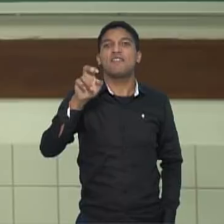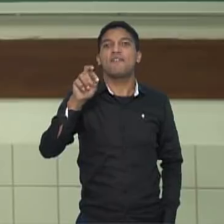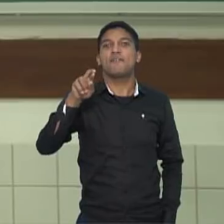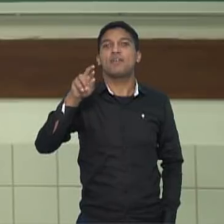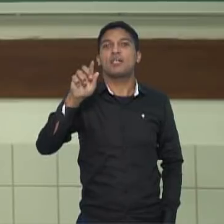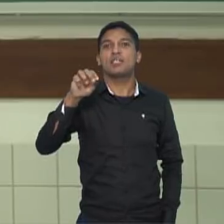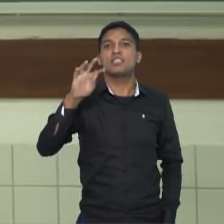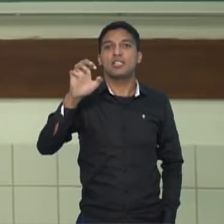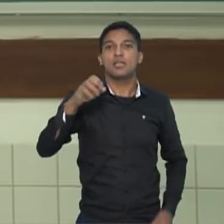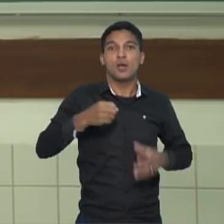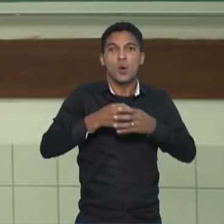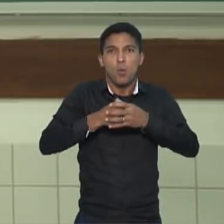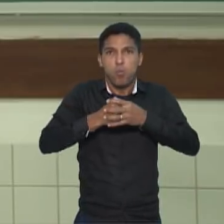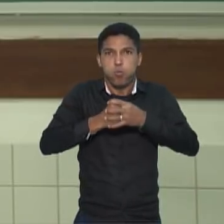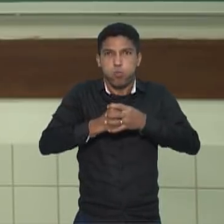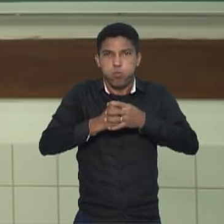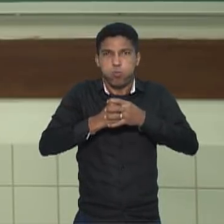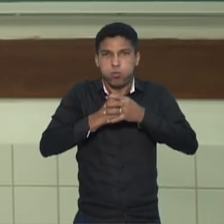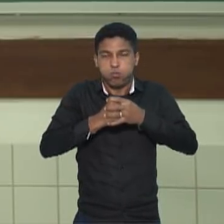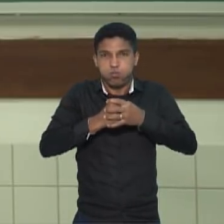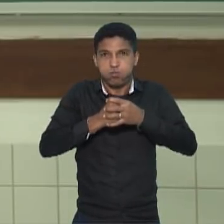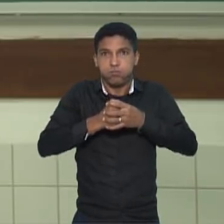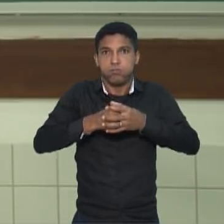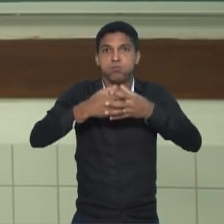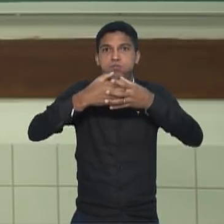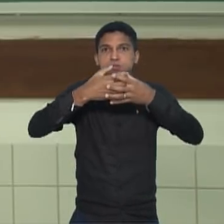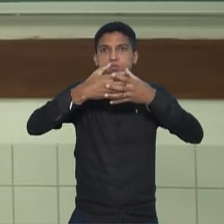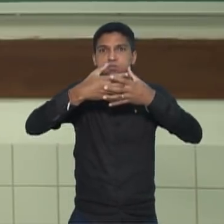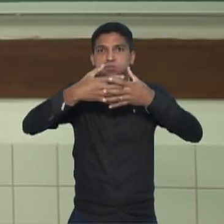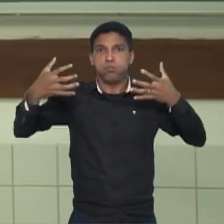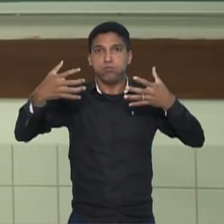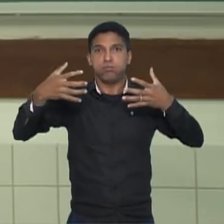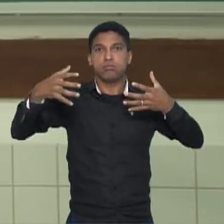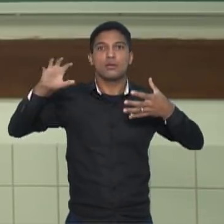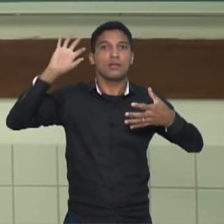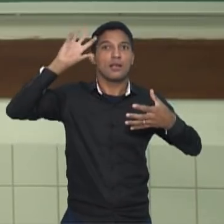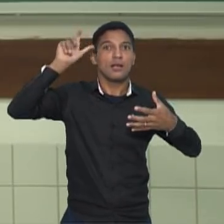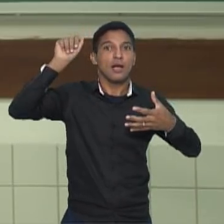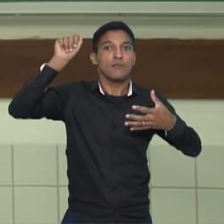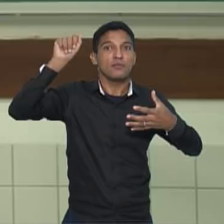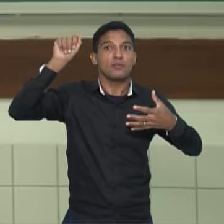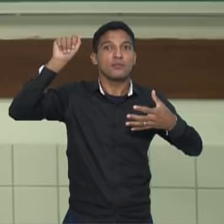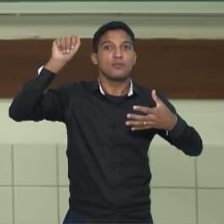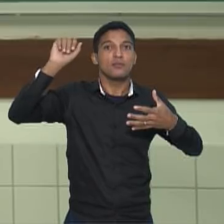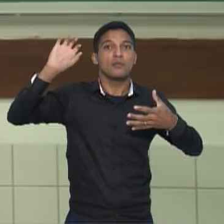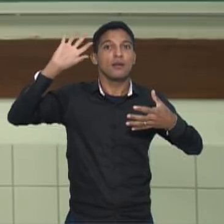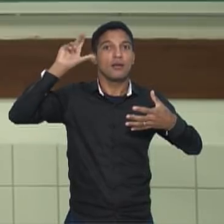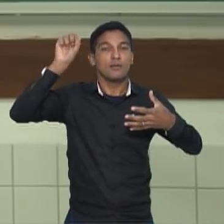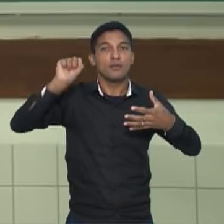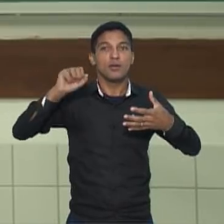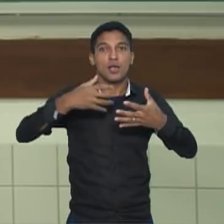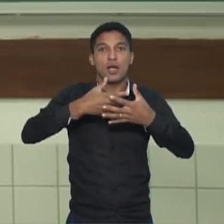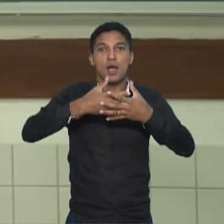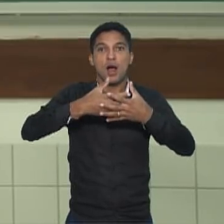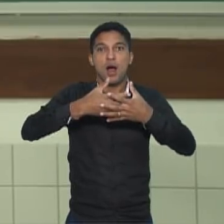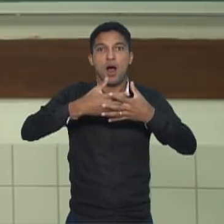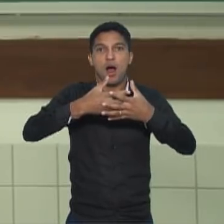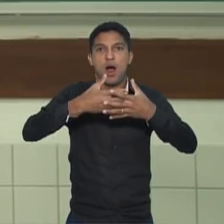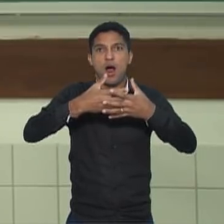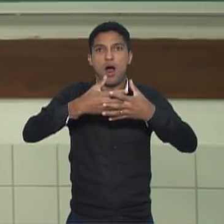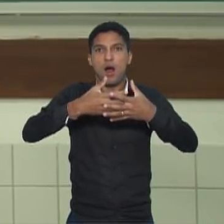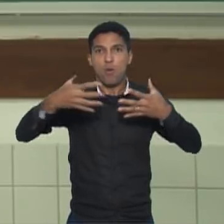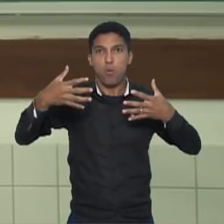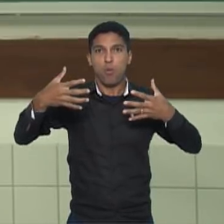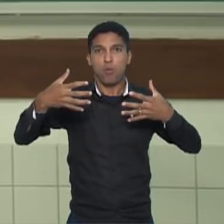africana da sul-americana. Junto com essa pressão, além dos terremotos, teve essas erupções